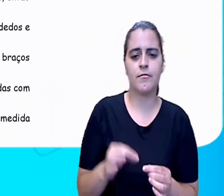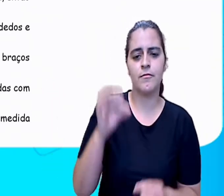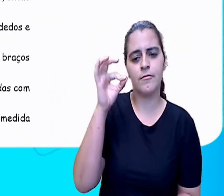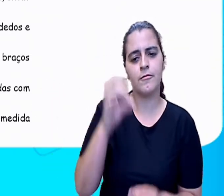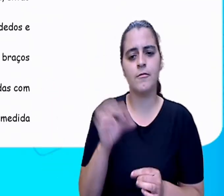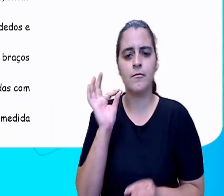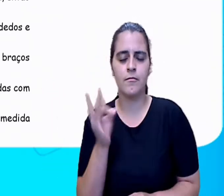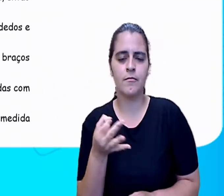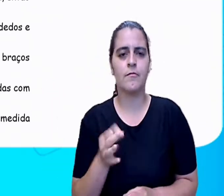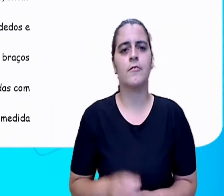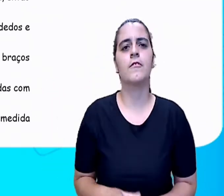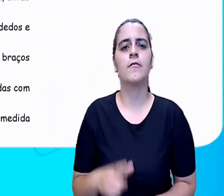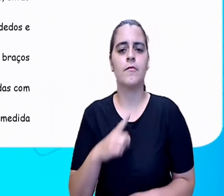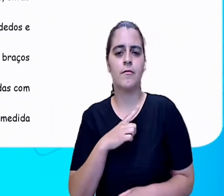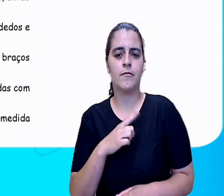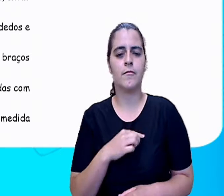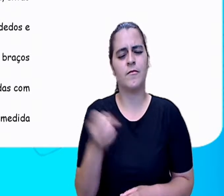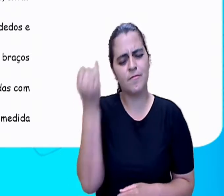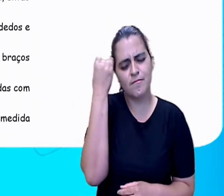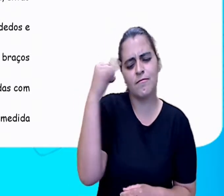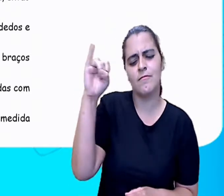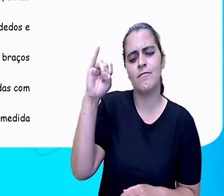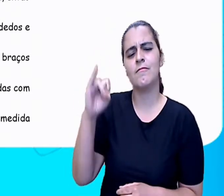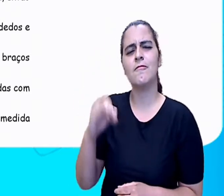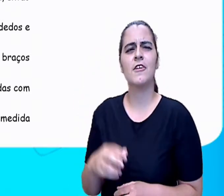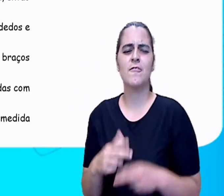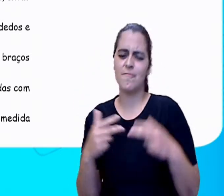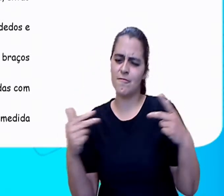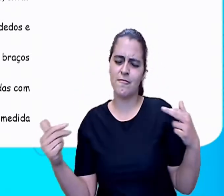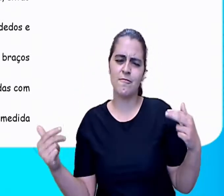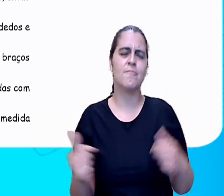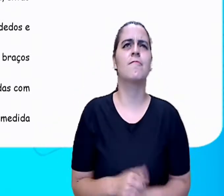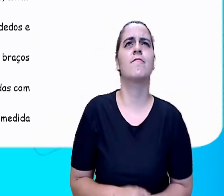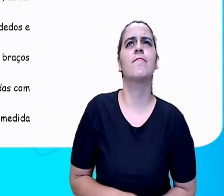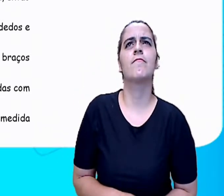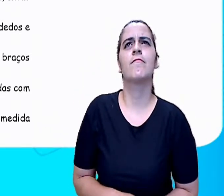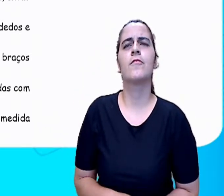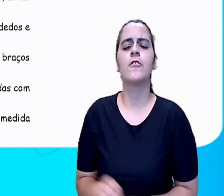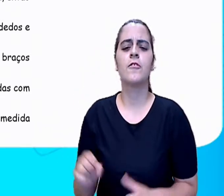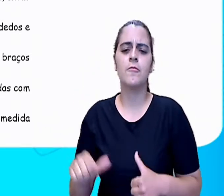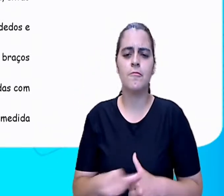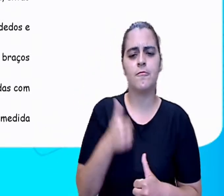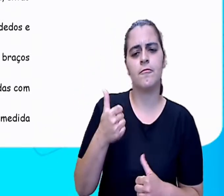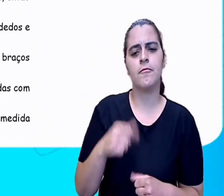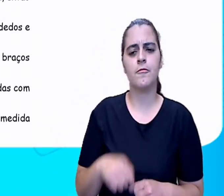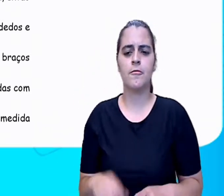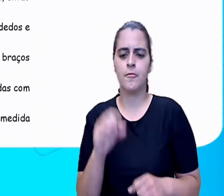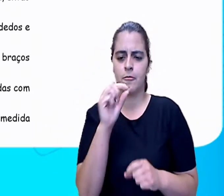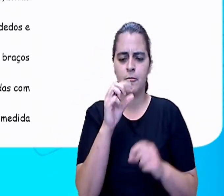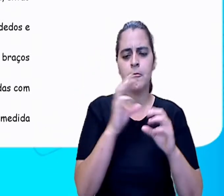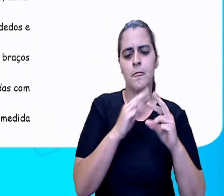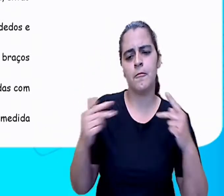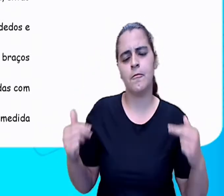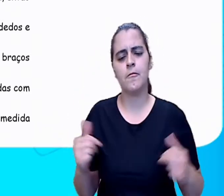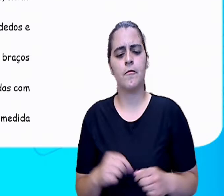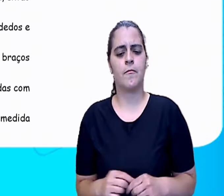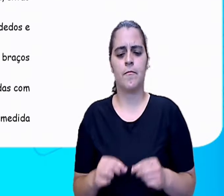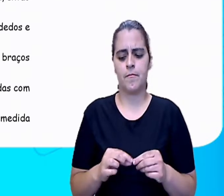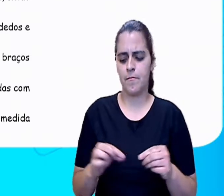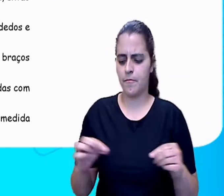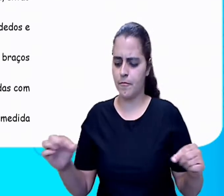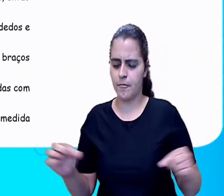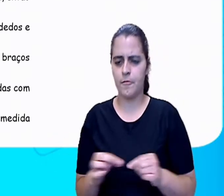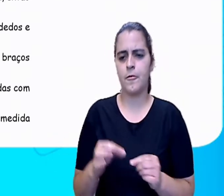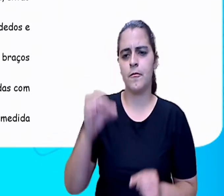exata. Então tiveram ideias, muitas ideias. Os primeiros recursos foram medir